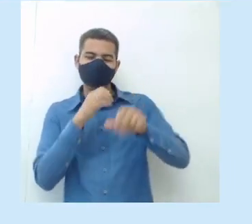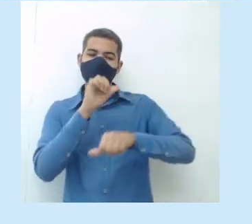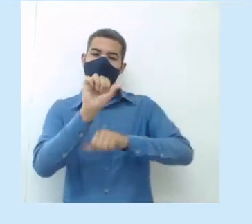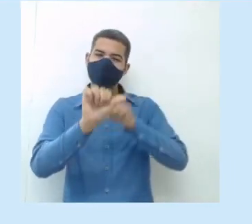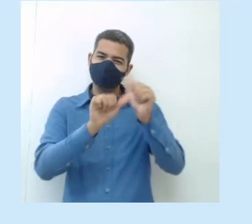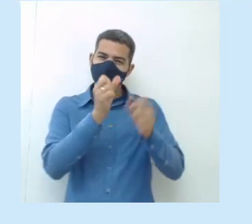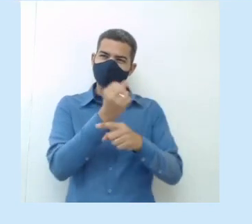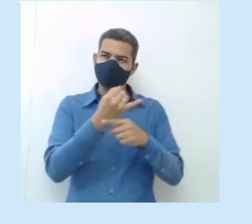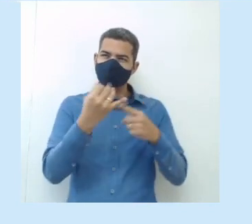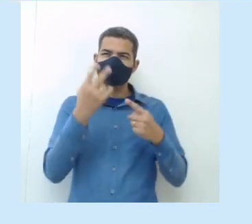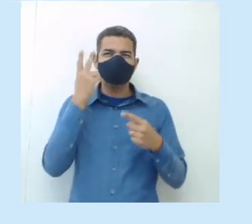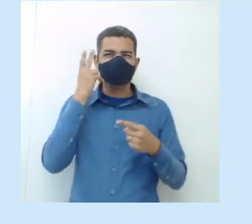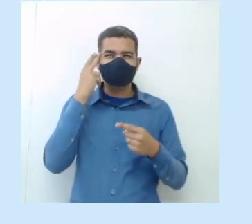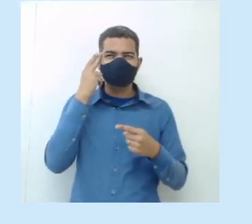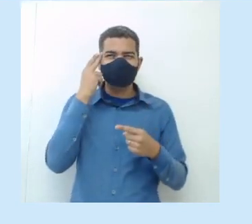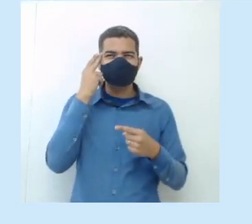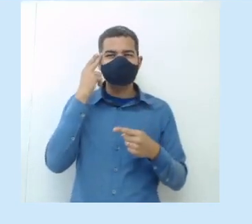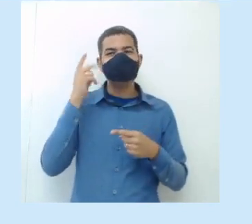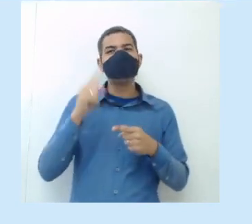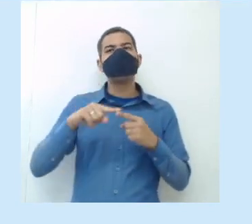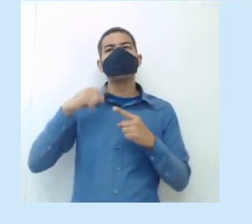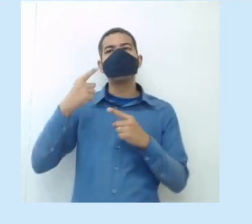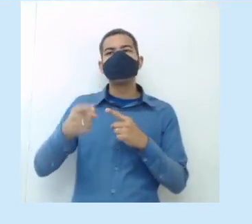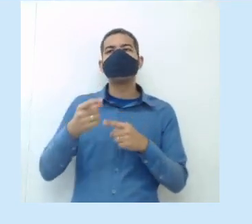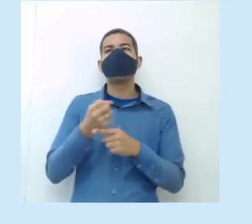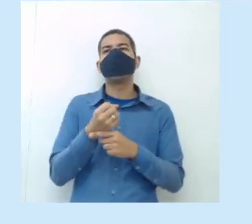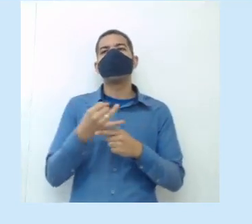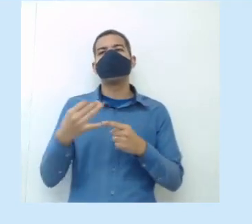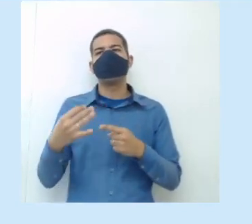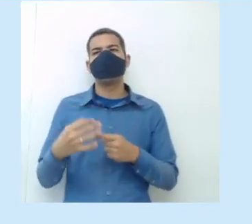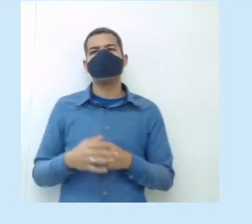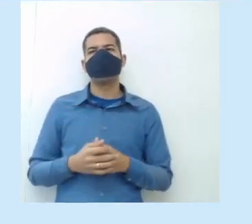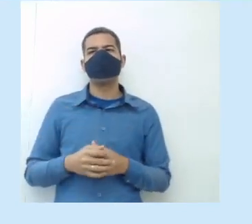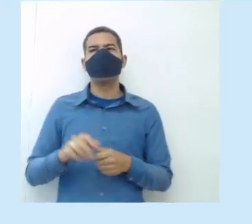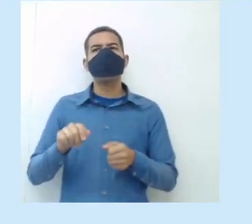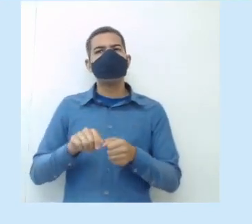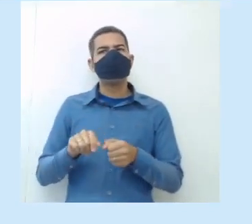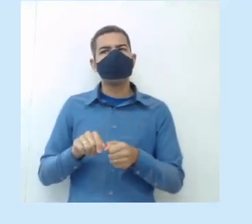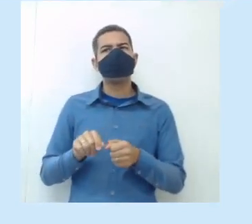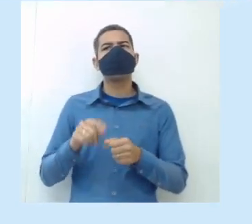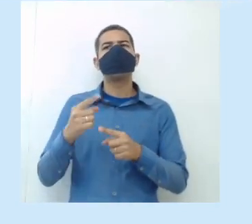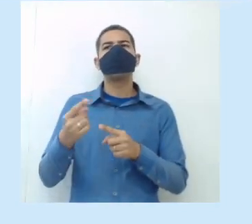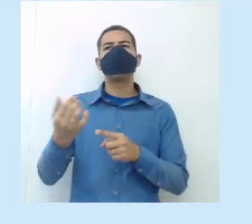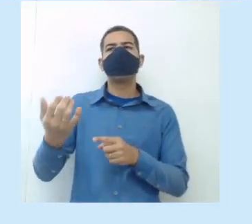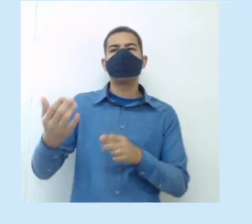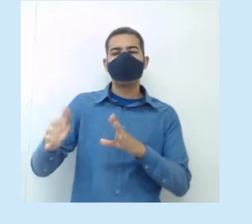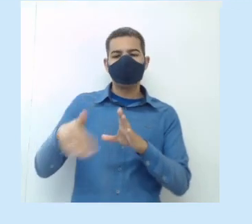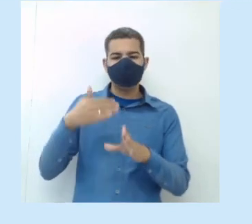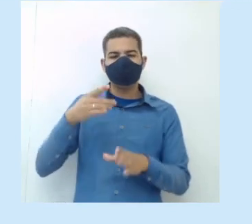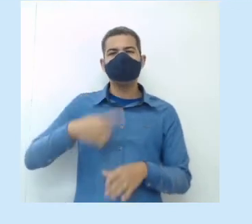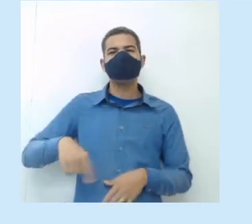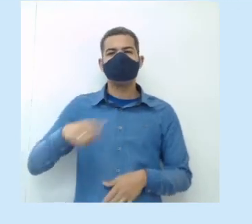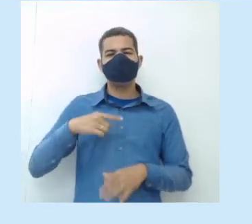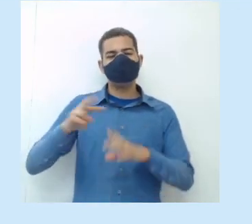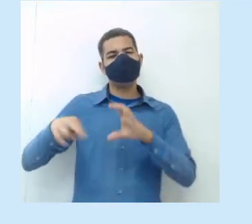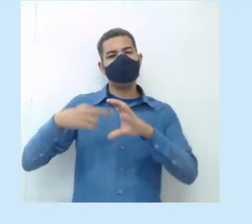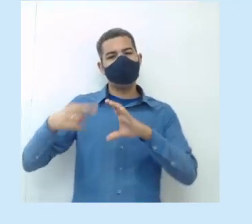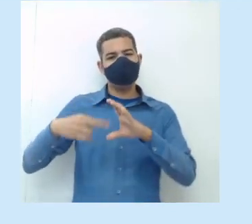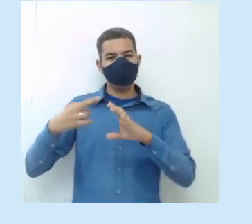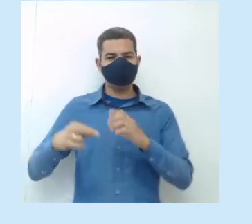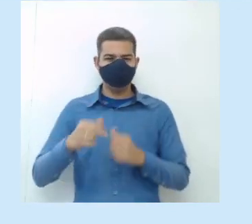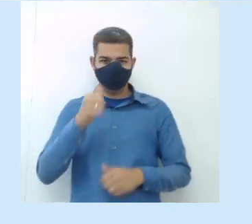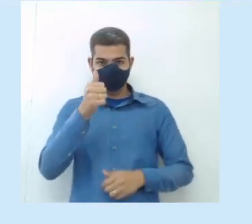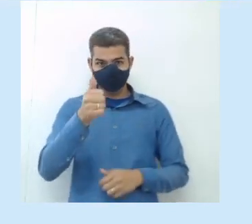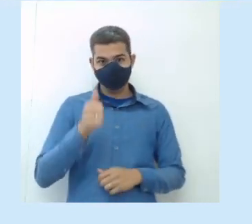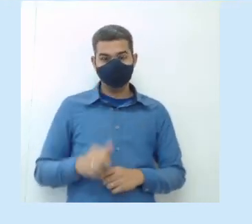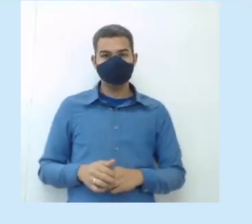uma só e depois vai fazer a divisão para comparar. Faz isso, manda pra gente no Robertão da transmissão,